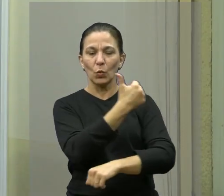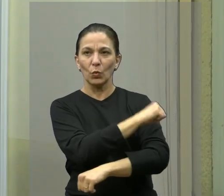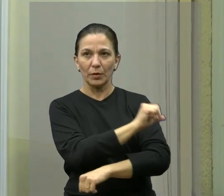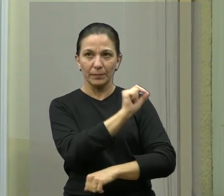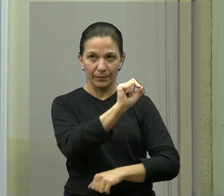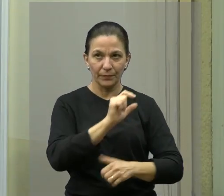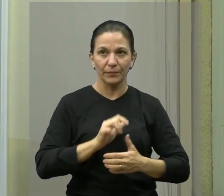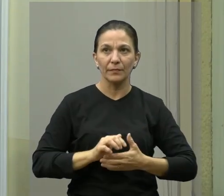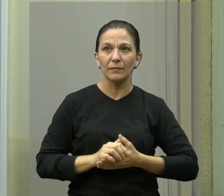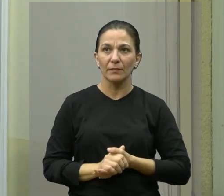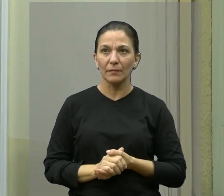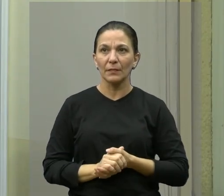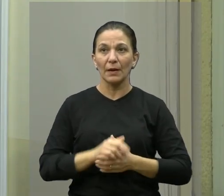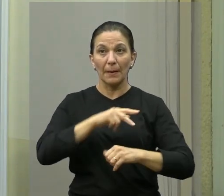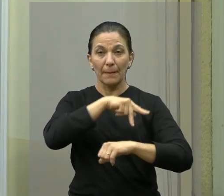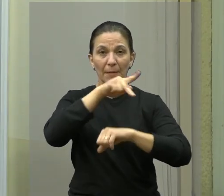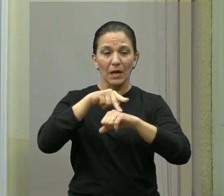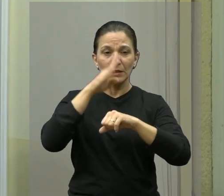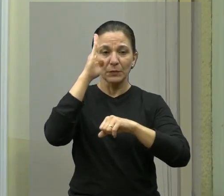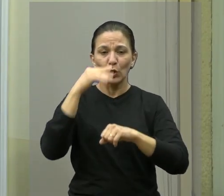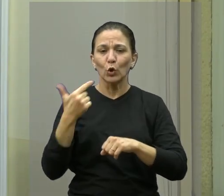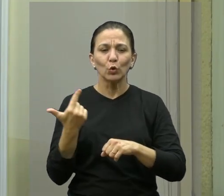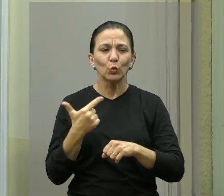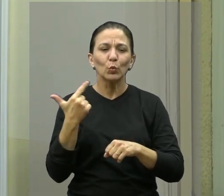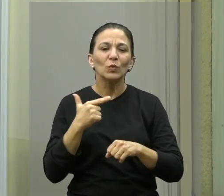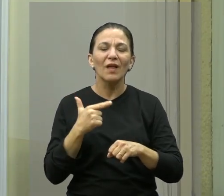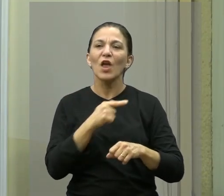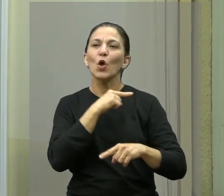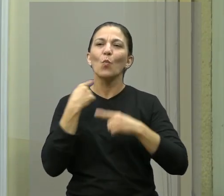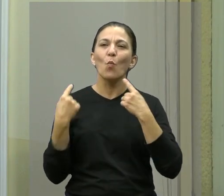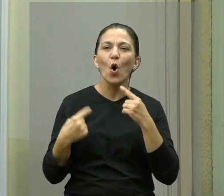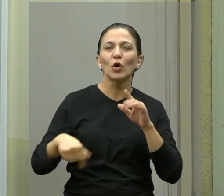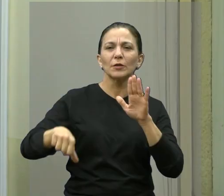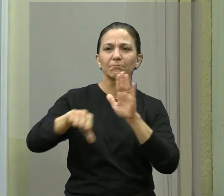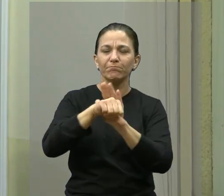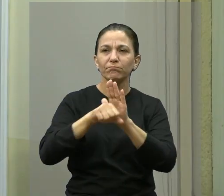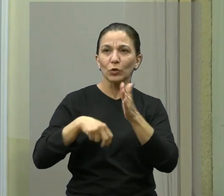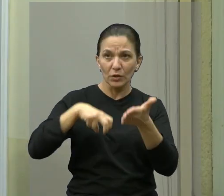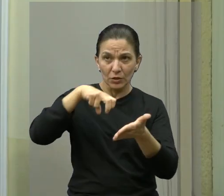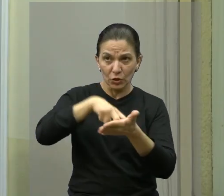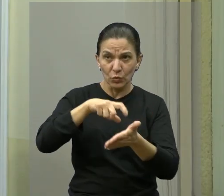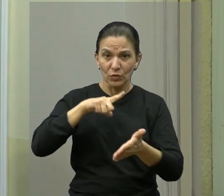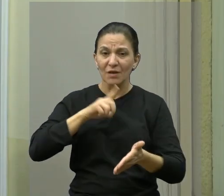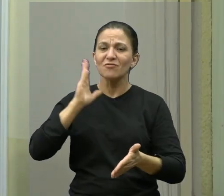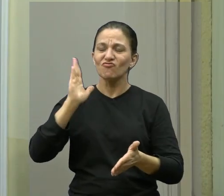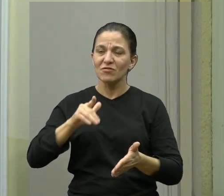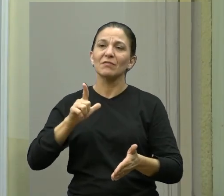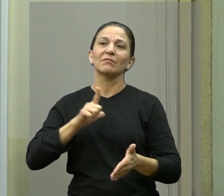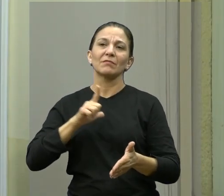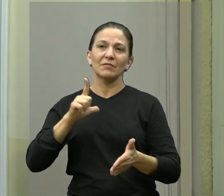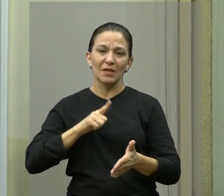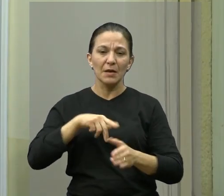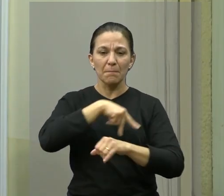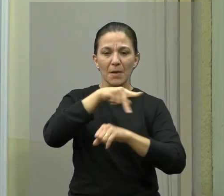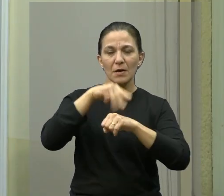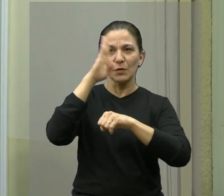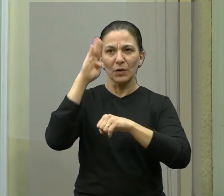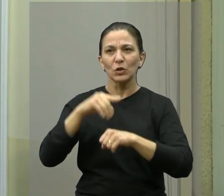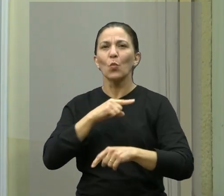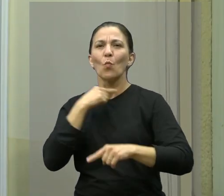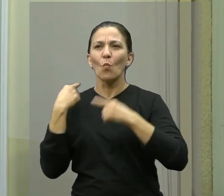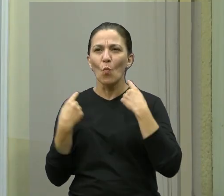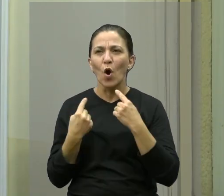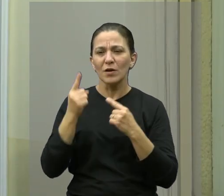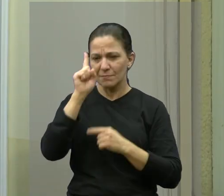nossa lei diz que não existe pena de morte, nem prisão perpétua. Mentira. Na verdade, a pena de morte existe sim no nosso país. Existe